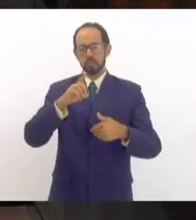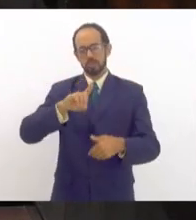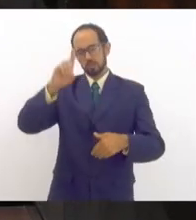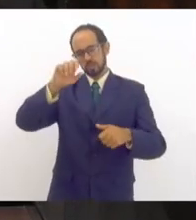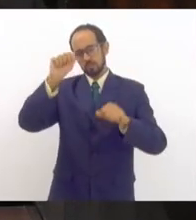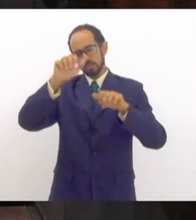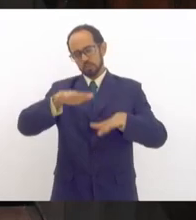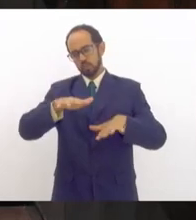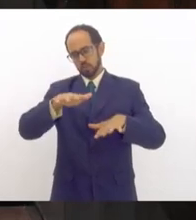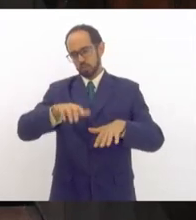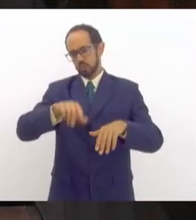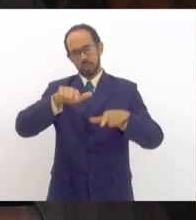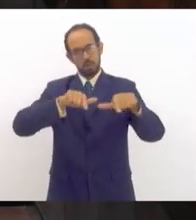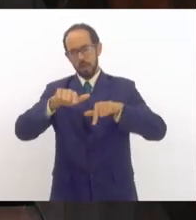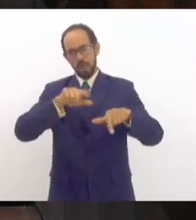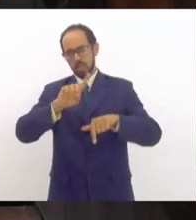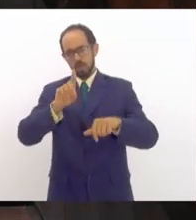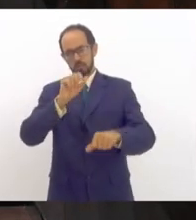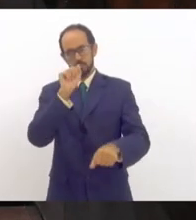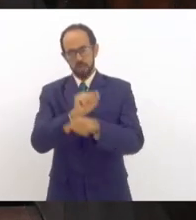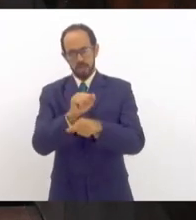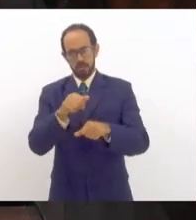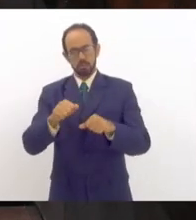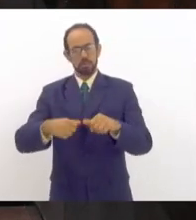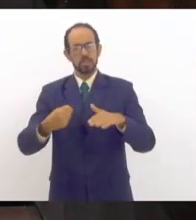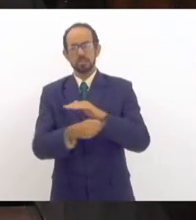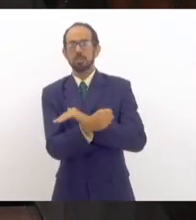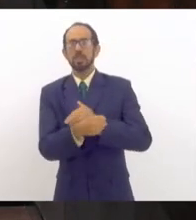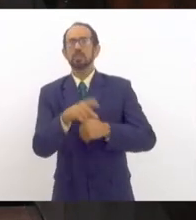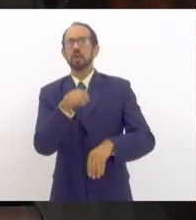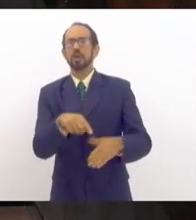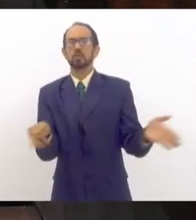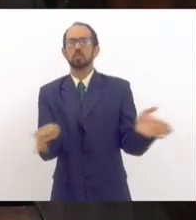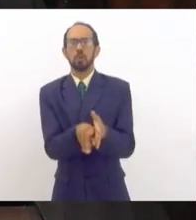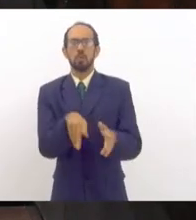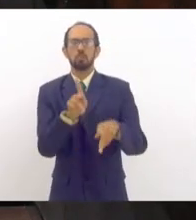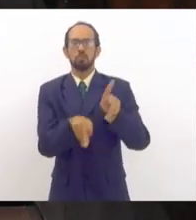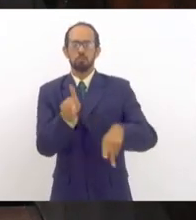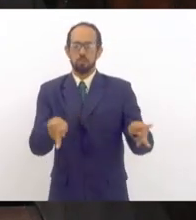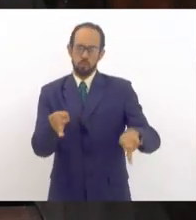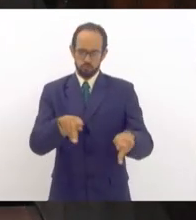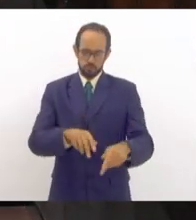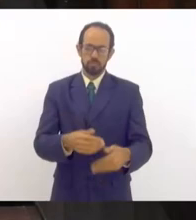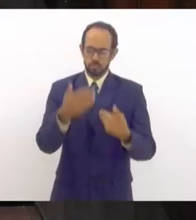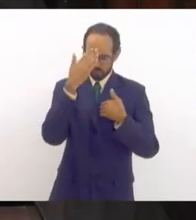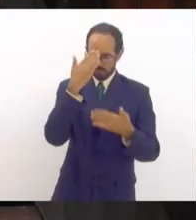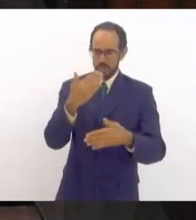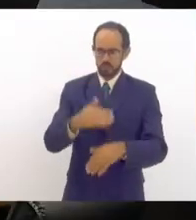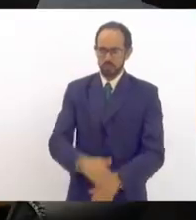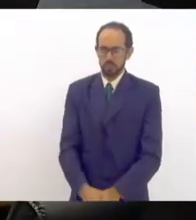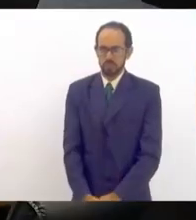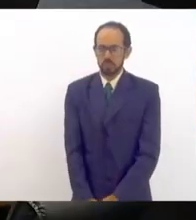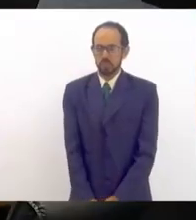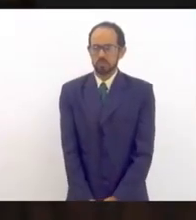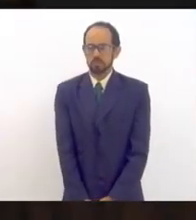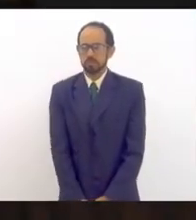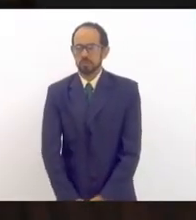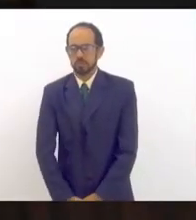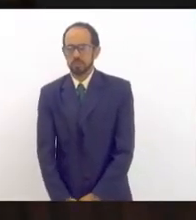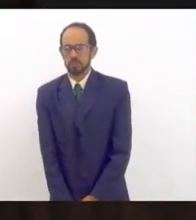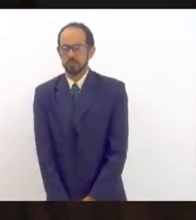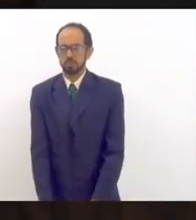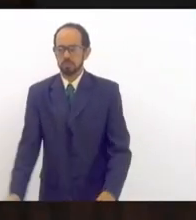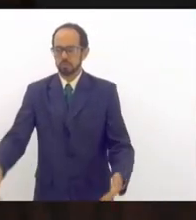Vamos trabalhar muito porque esse mandato é do povo é ele colocou a gente aqui muito obrigado Parabéns